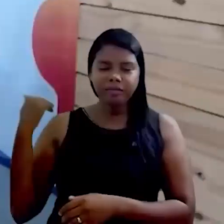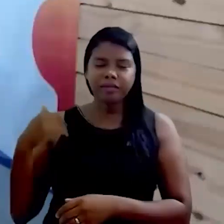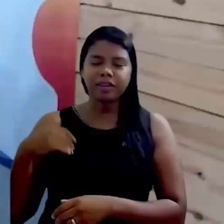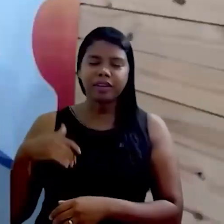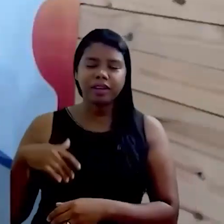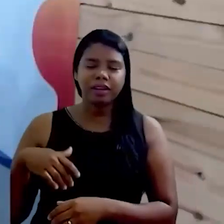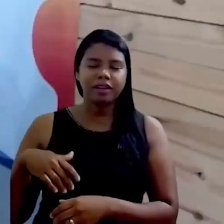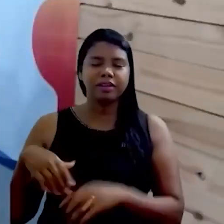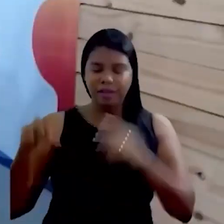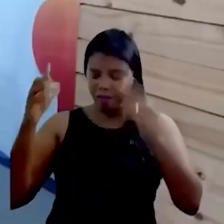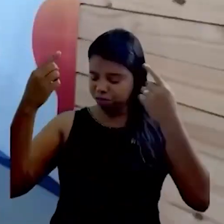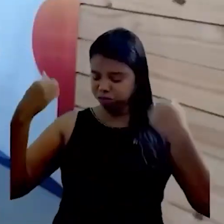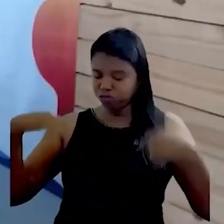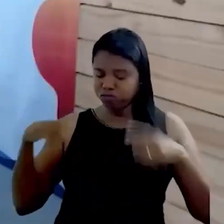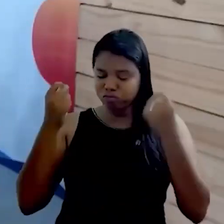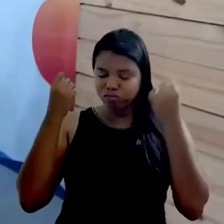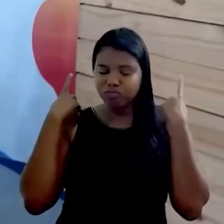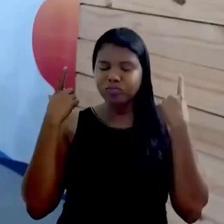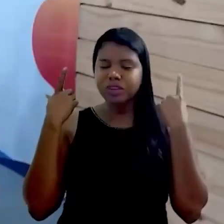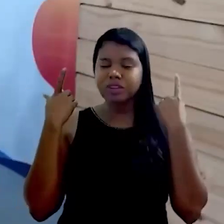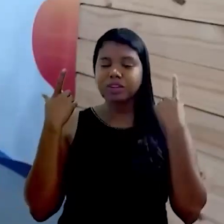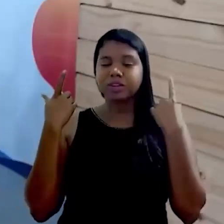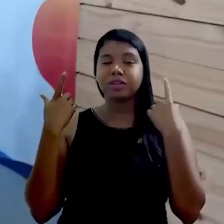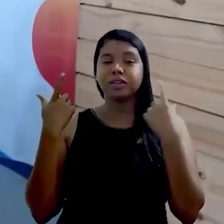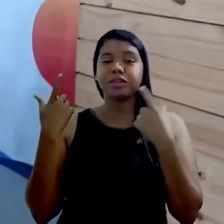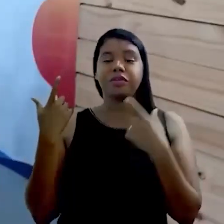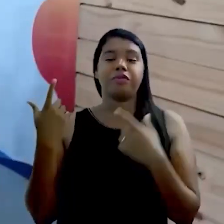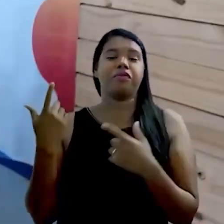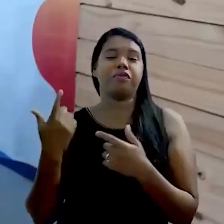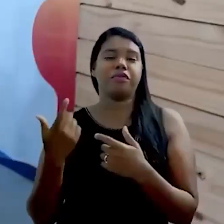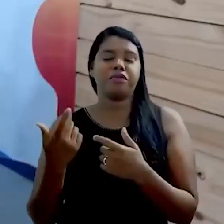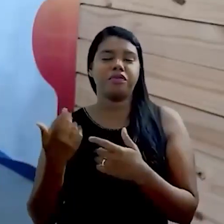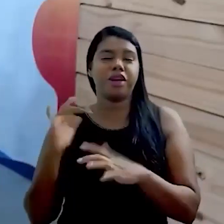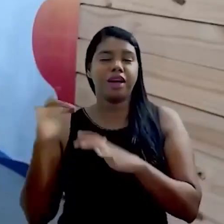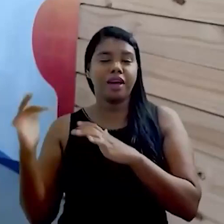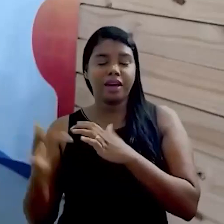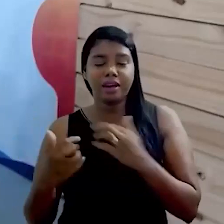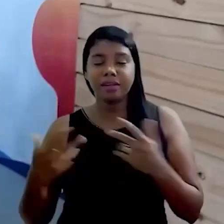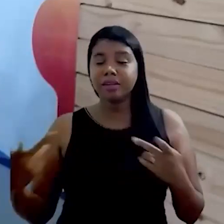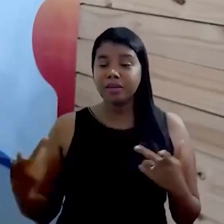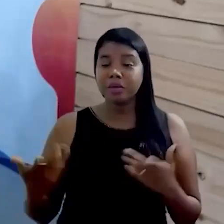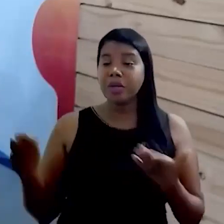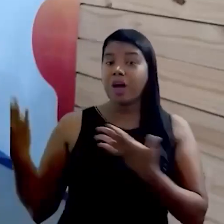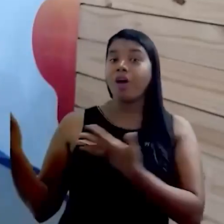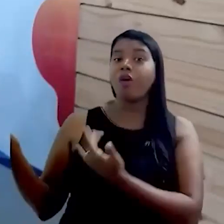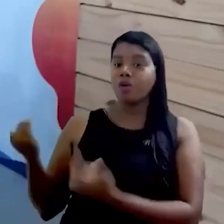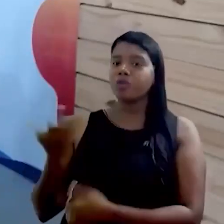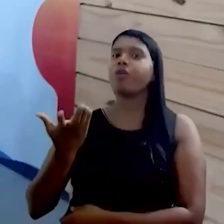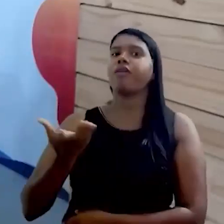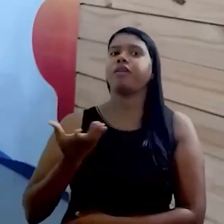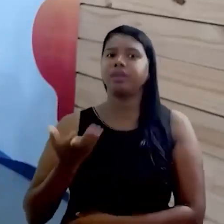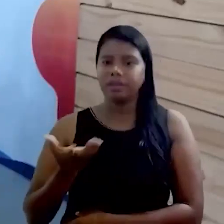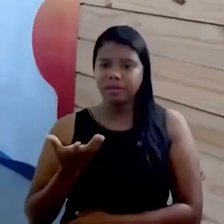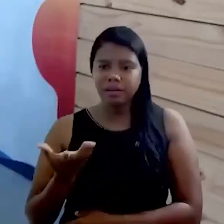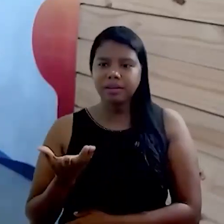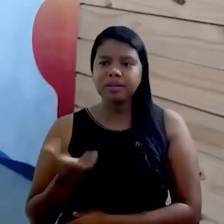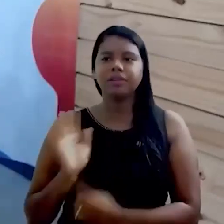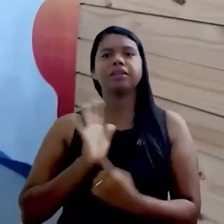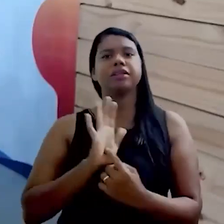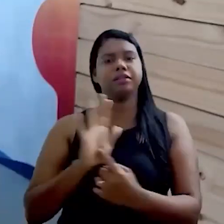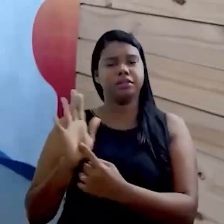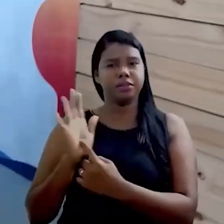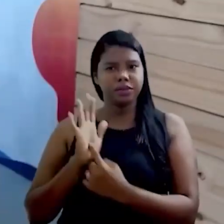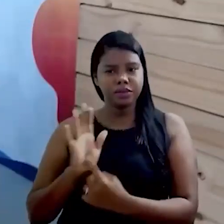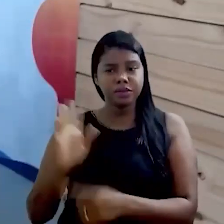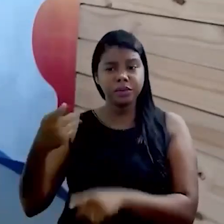essa questão, vamos ficar neutra pra gente não se envolver em polêmica. E com essa geração Z, é justamente o contrário, o pessoal quer que as empresas se